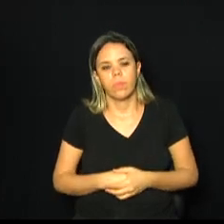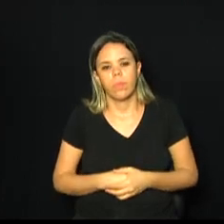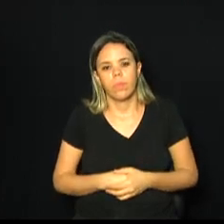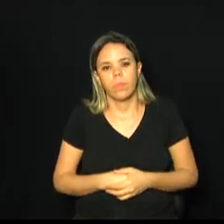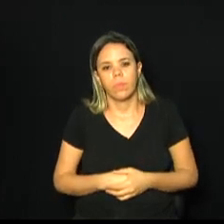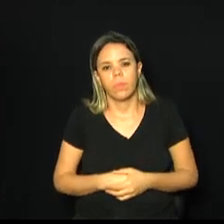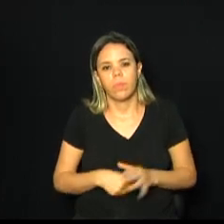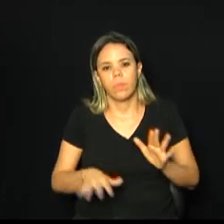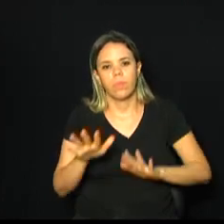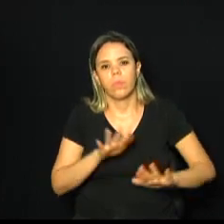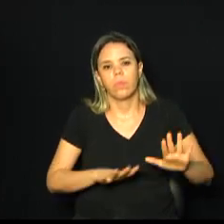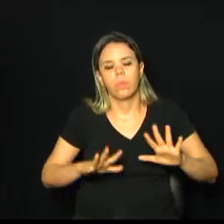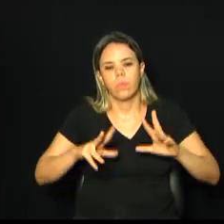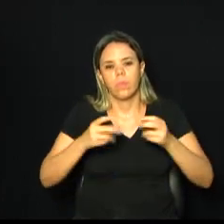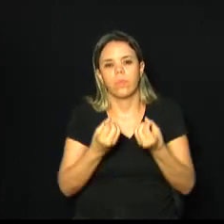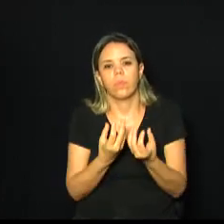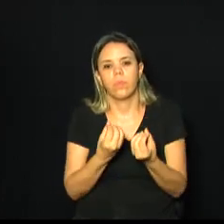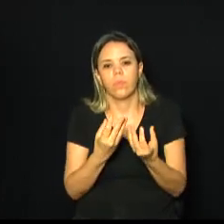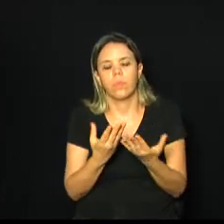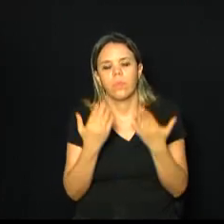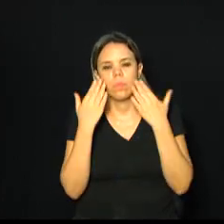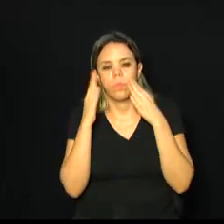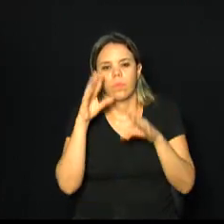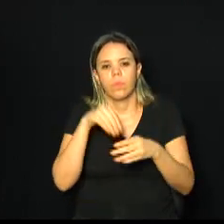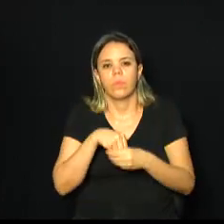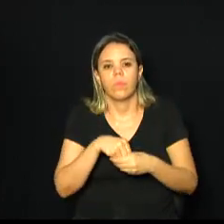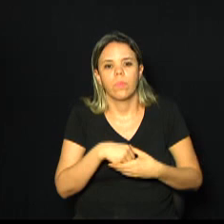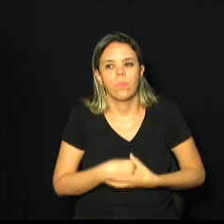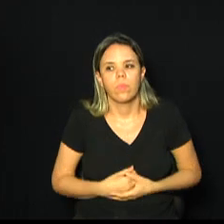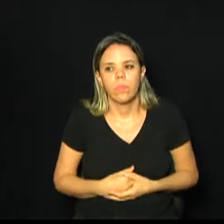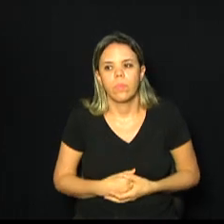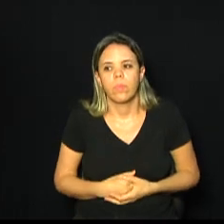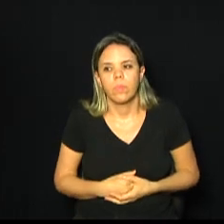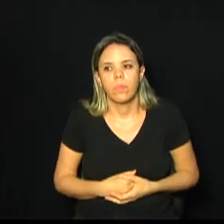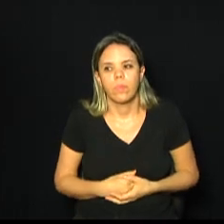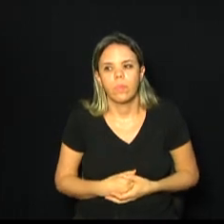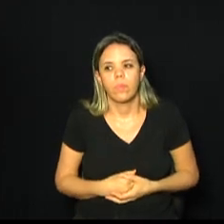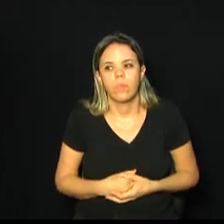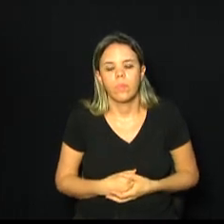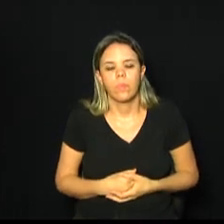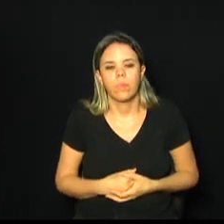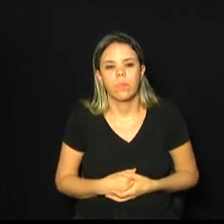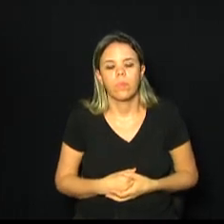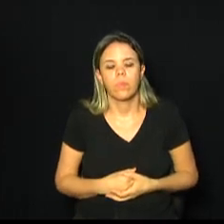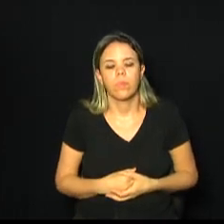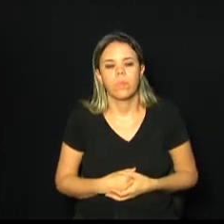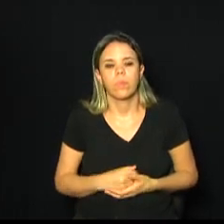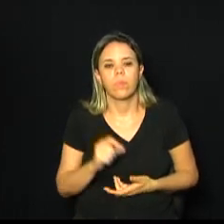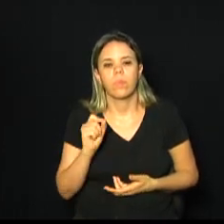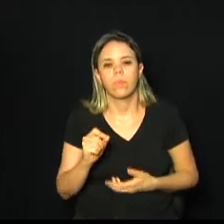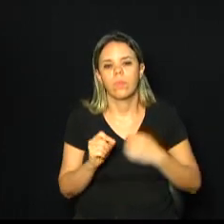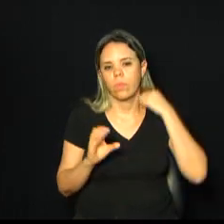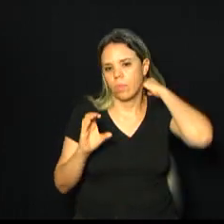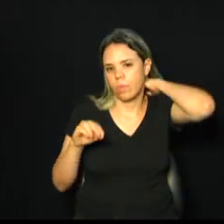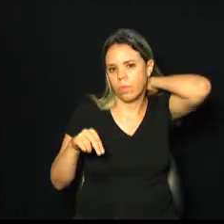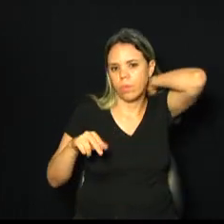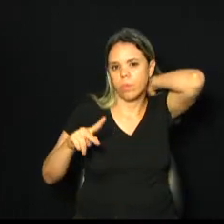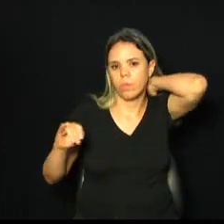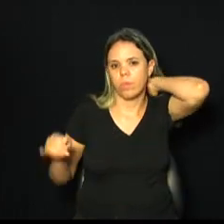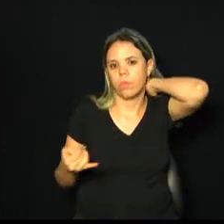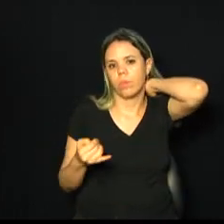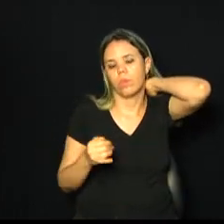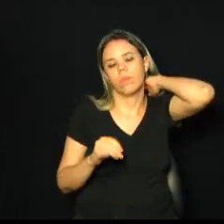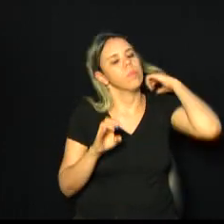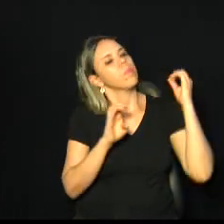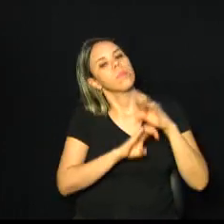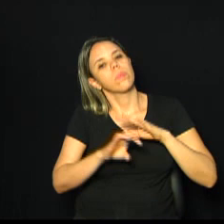que tomar cuidado com todas as informações que estão ali dentro. Quem é, aonde está, qual é o CNPJ daquela empresa,